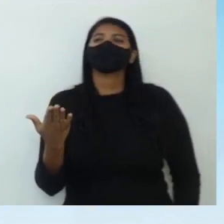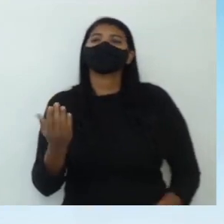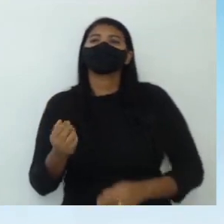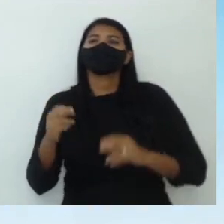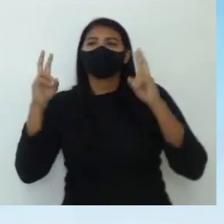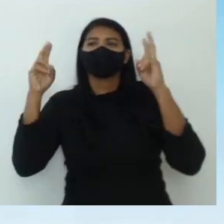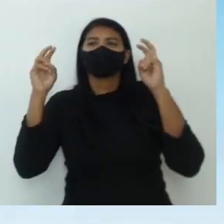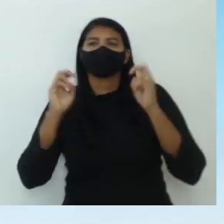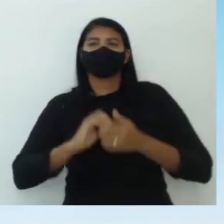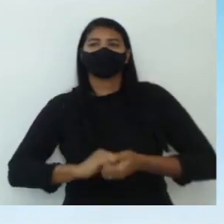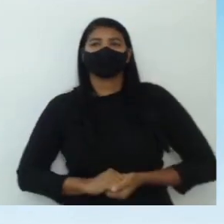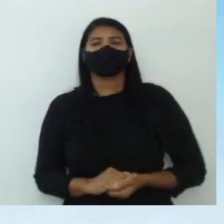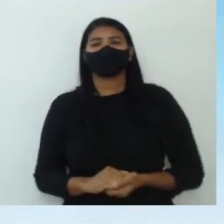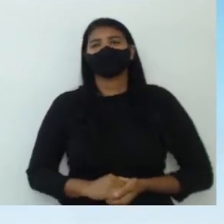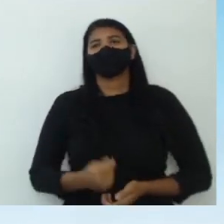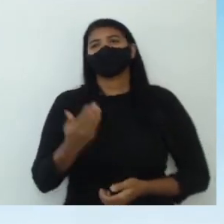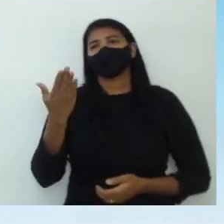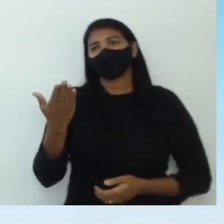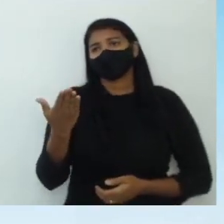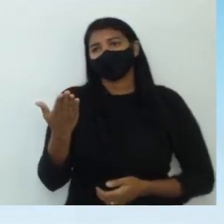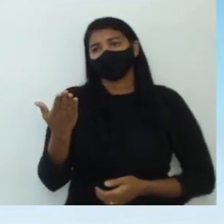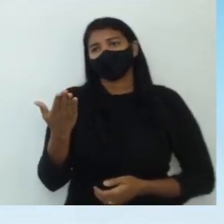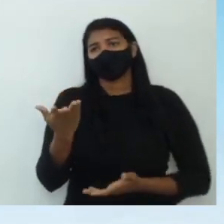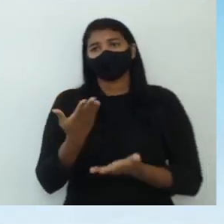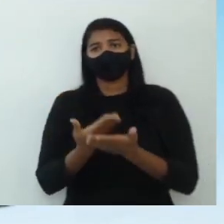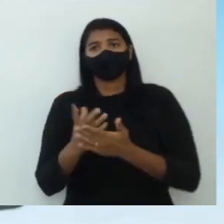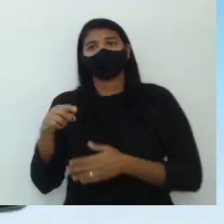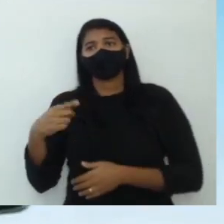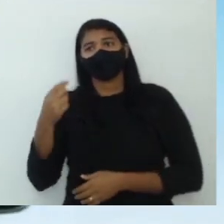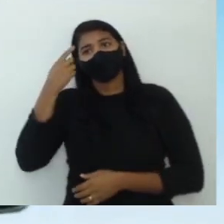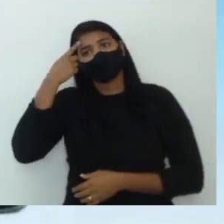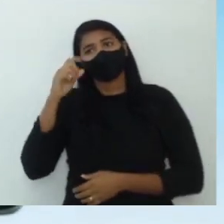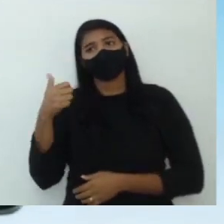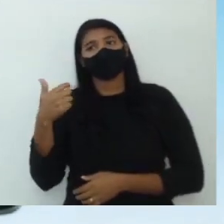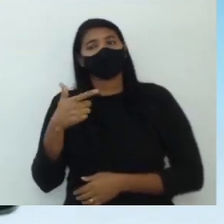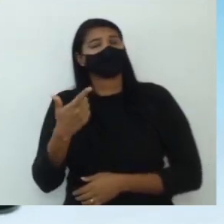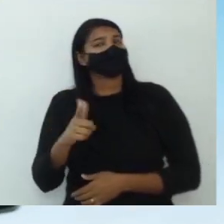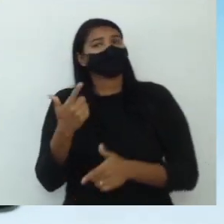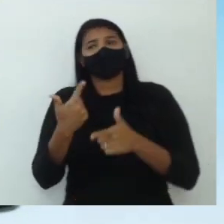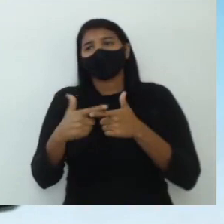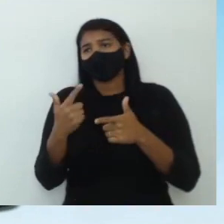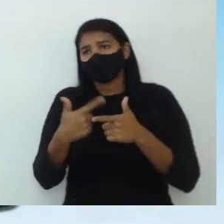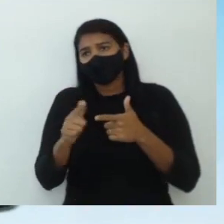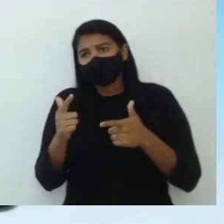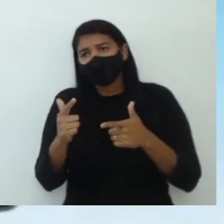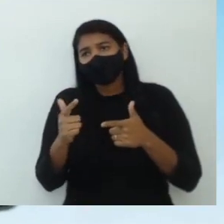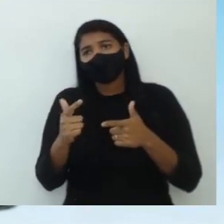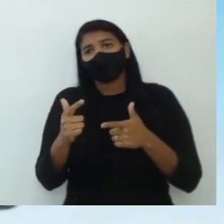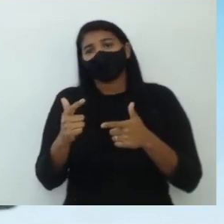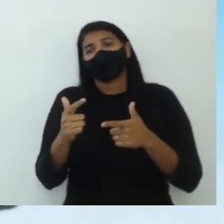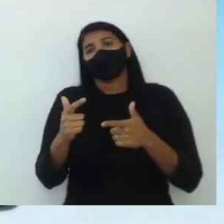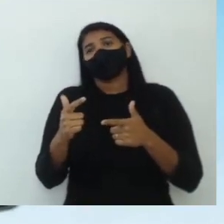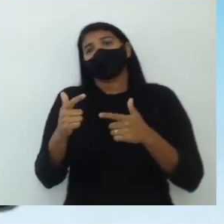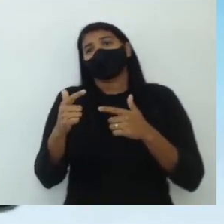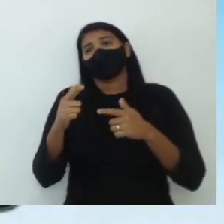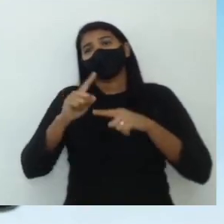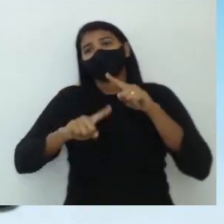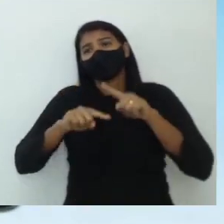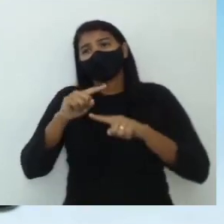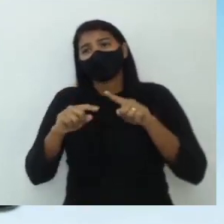temática. E mesmo que você esteja vendo isso aqui depois do dia 12, não tem problema, vocês vão ter todo esse